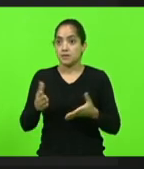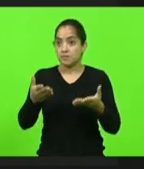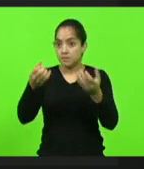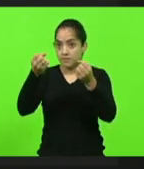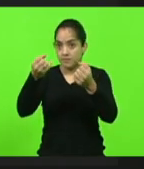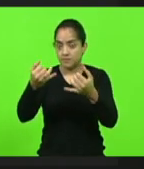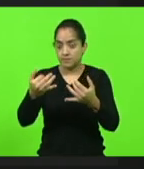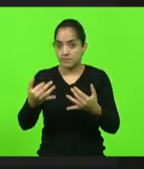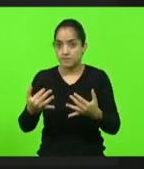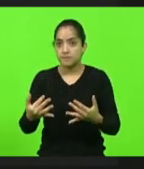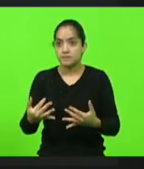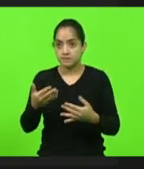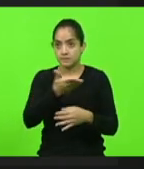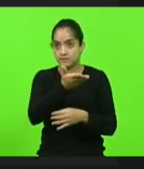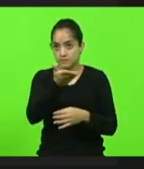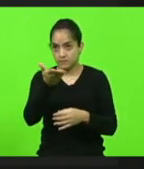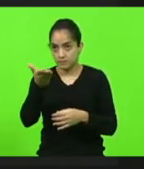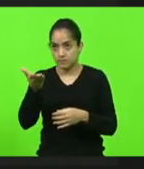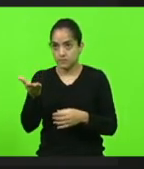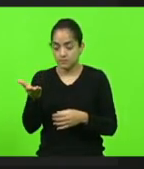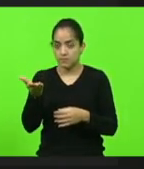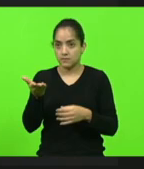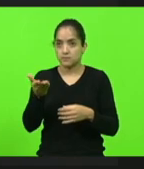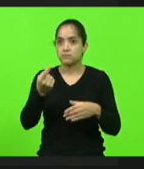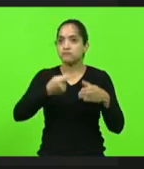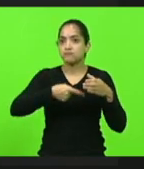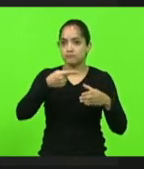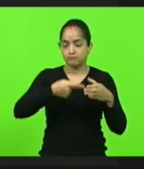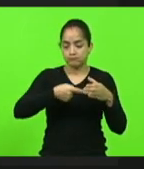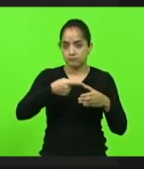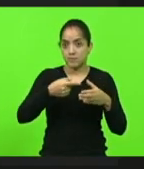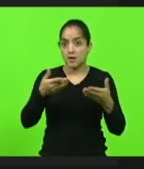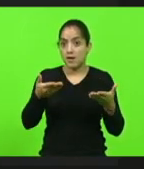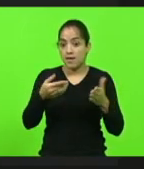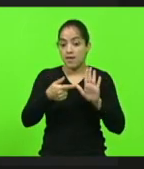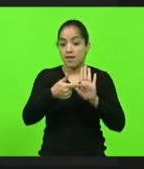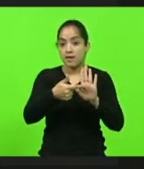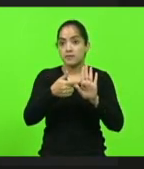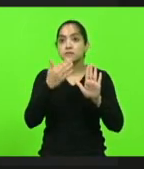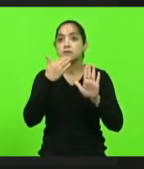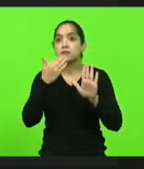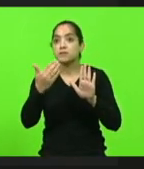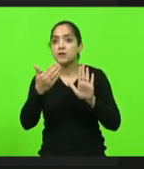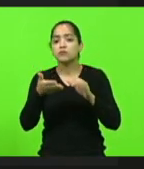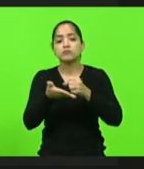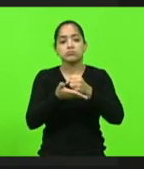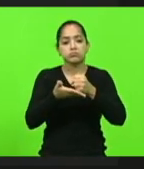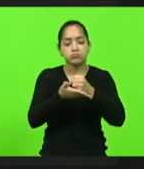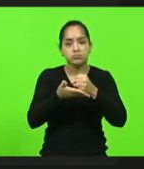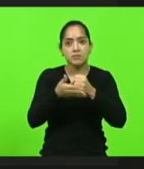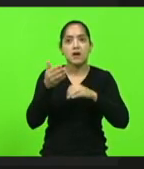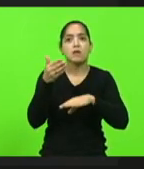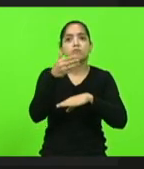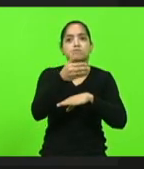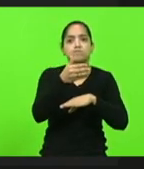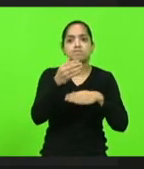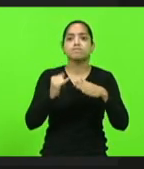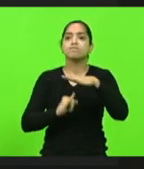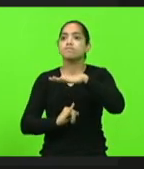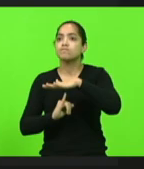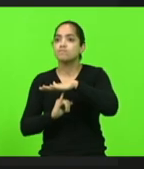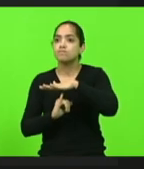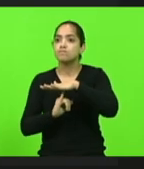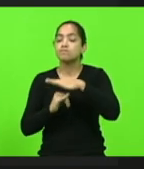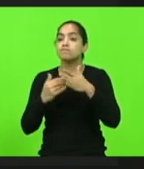todos os colegas que fazem parte da comissão esse requerimento baseou-se em algumas visitas a algumas instituições